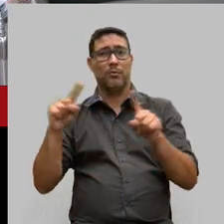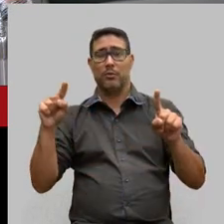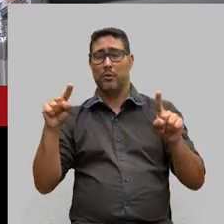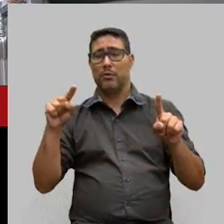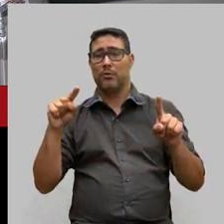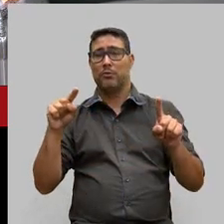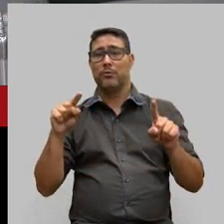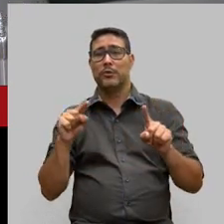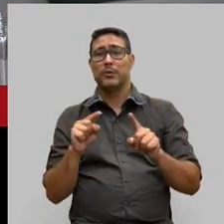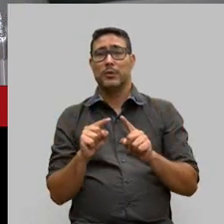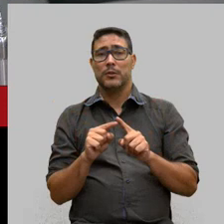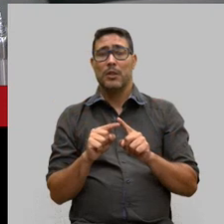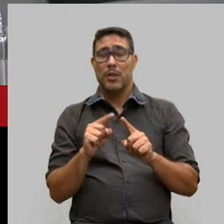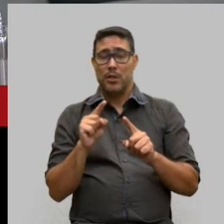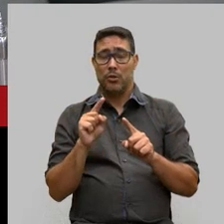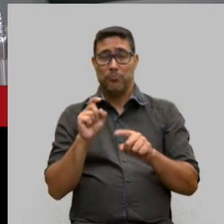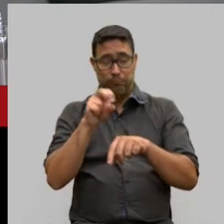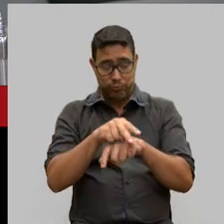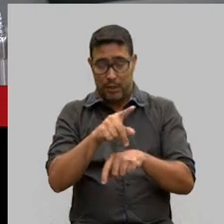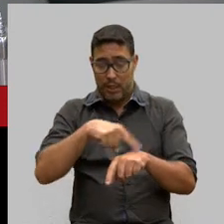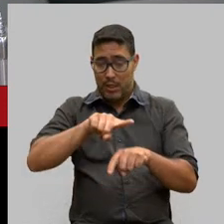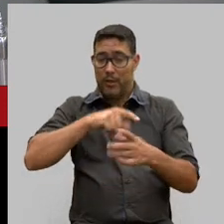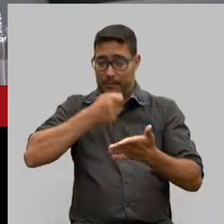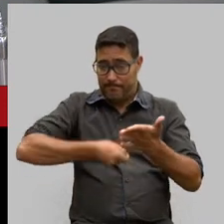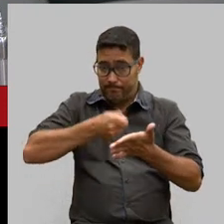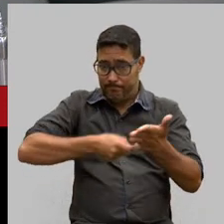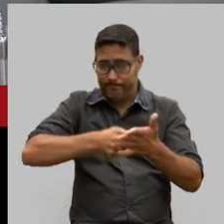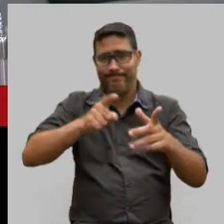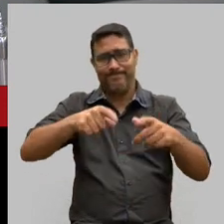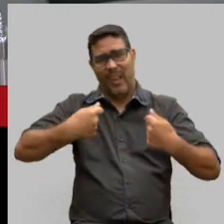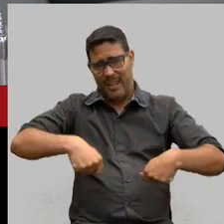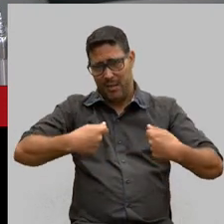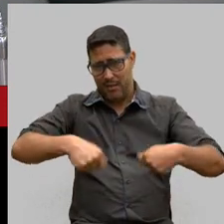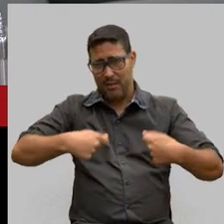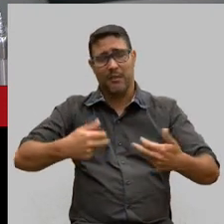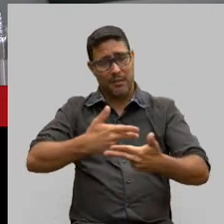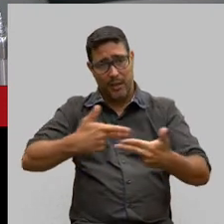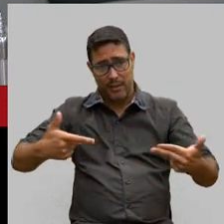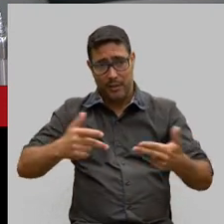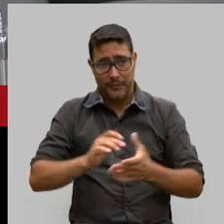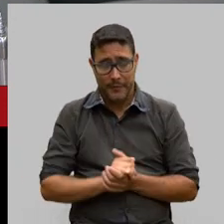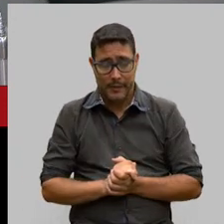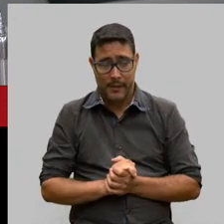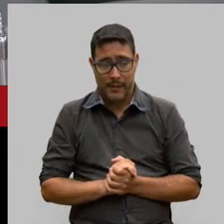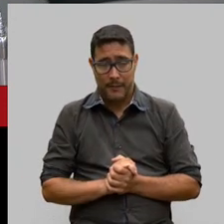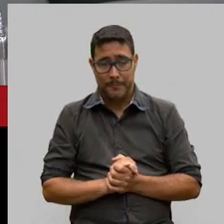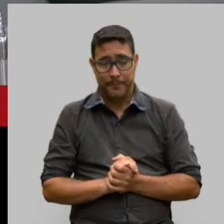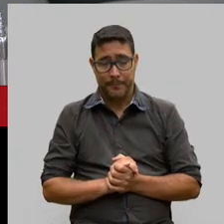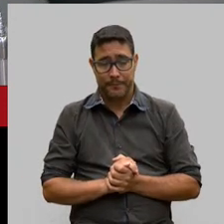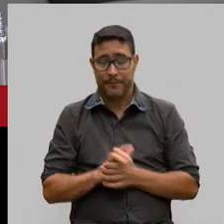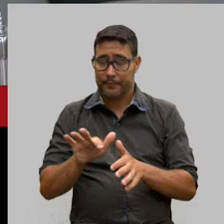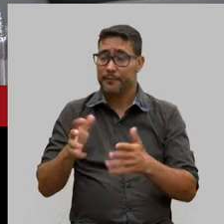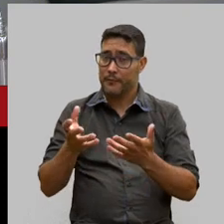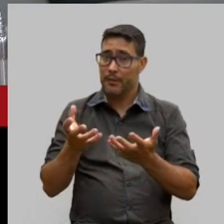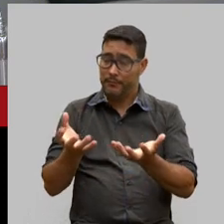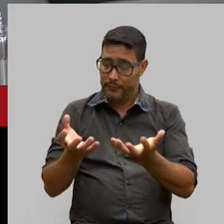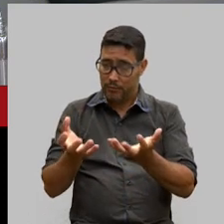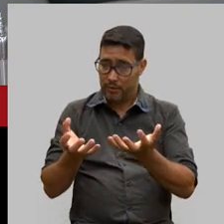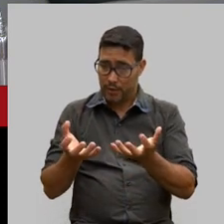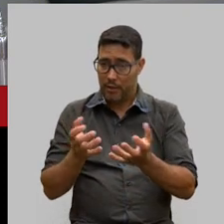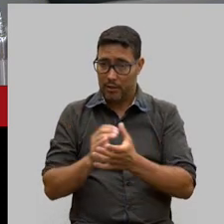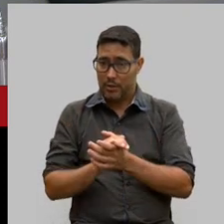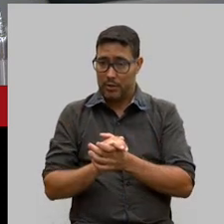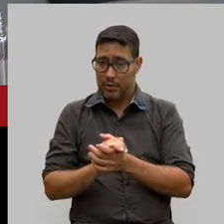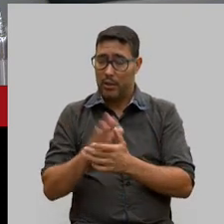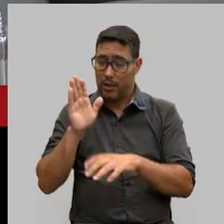e e a luta gente se faz necessária muito grande e eu quero deixar aqui